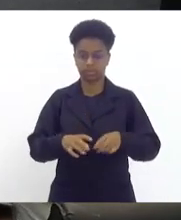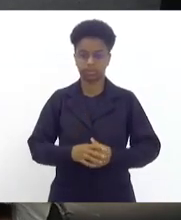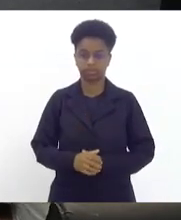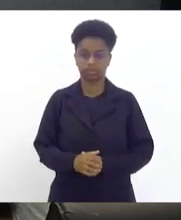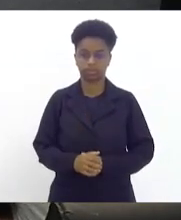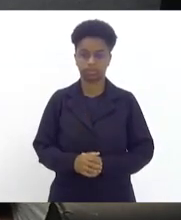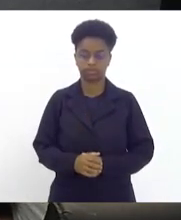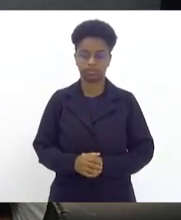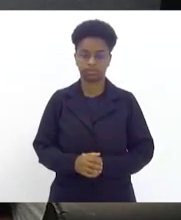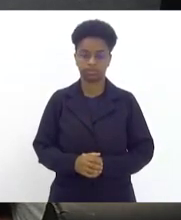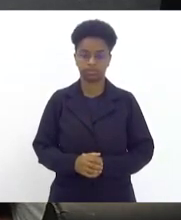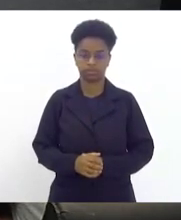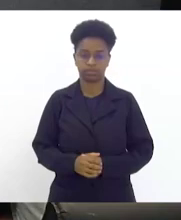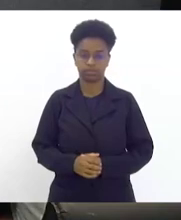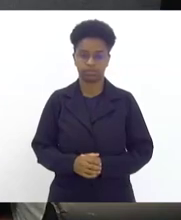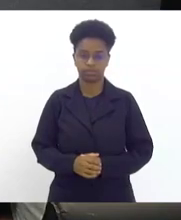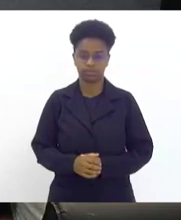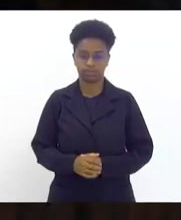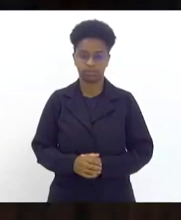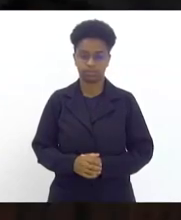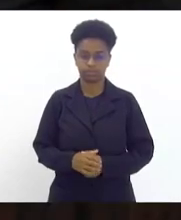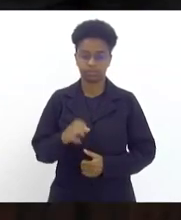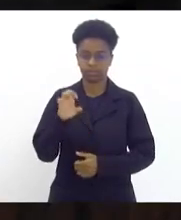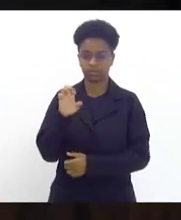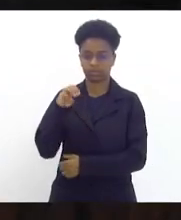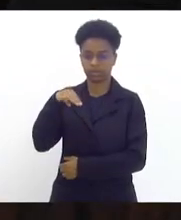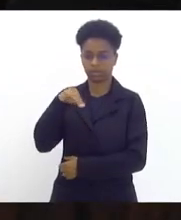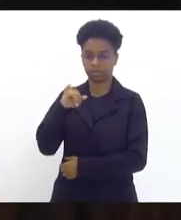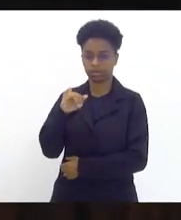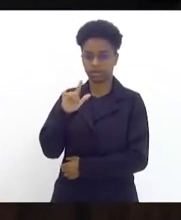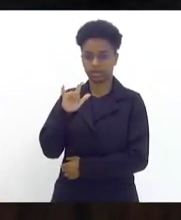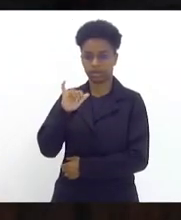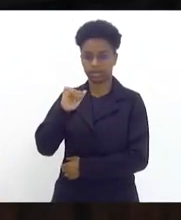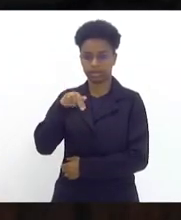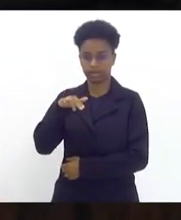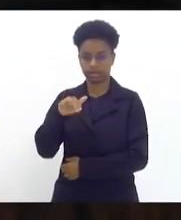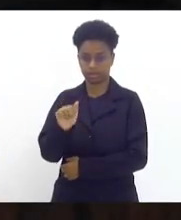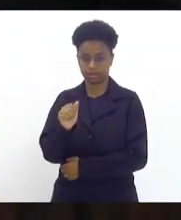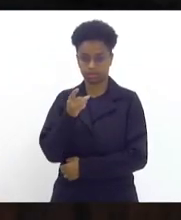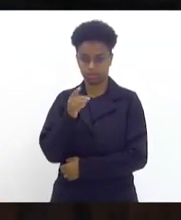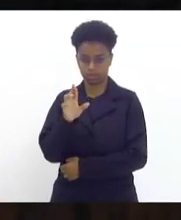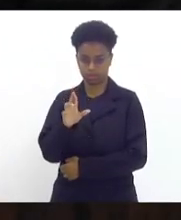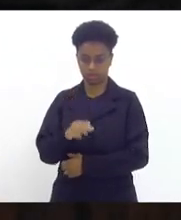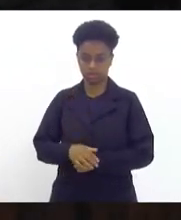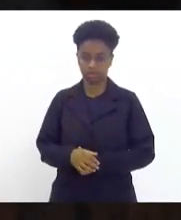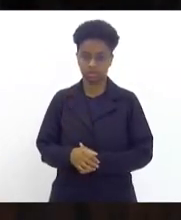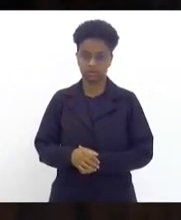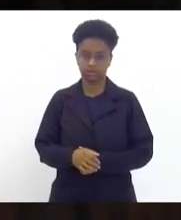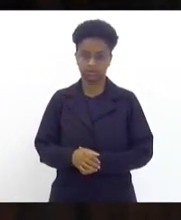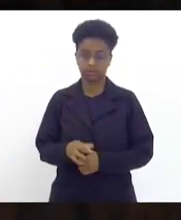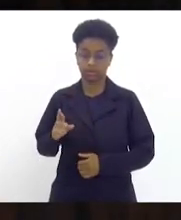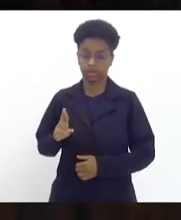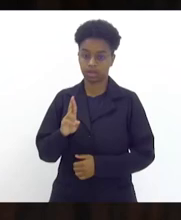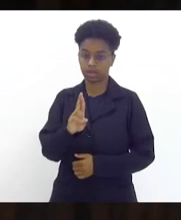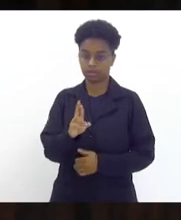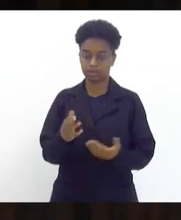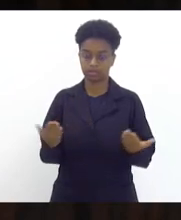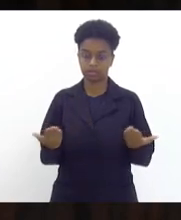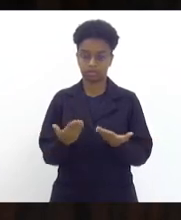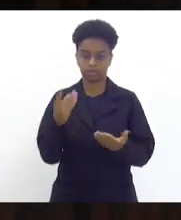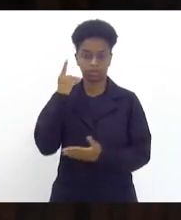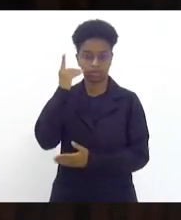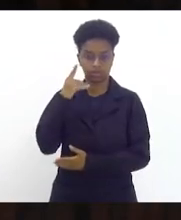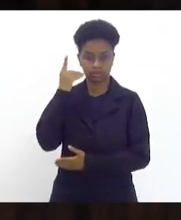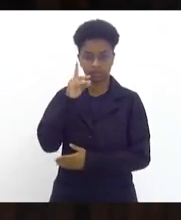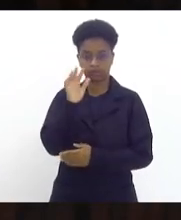mesa a doutora Emiliano que está representando neste momento deputado